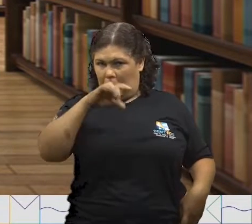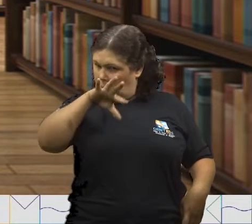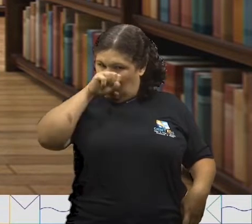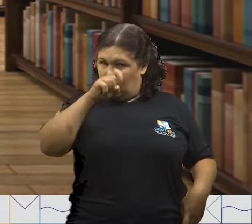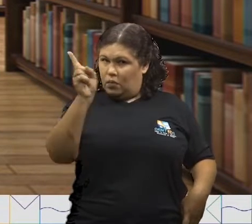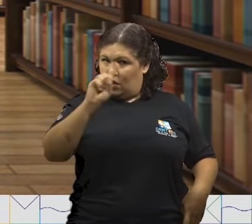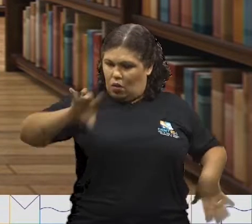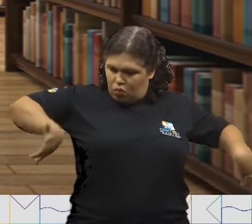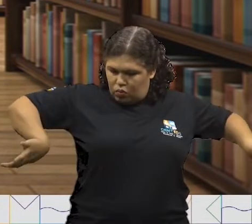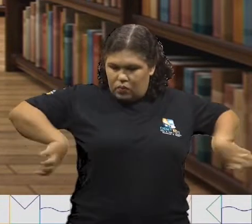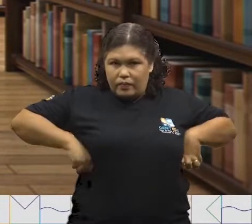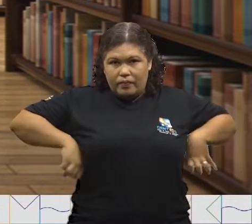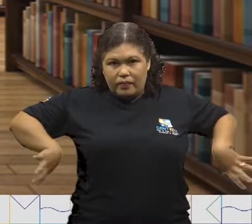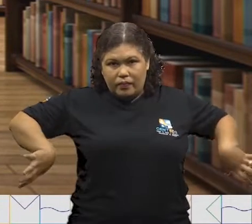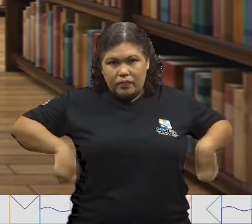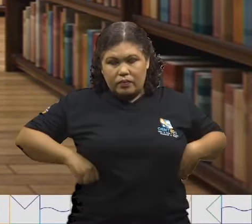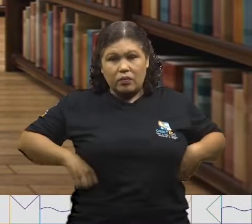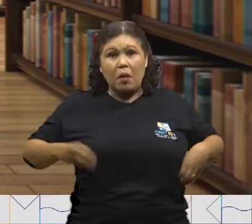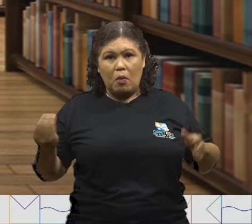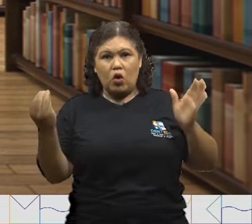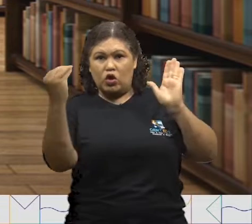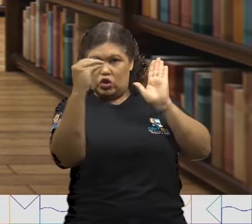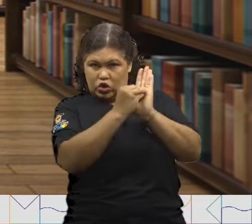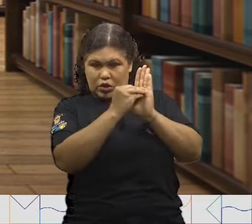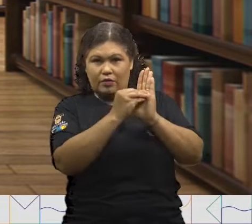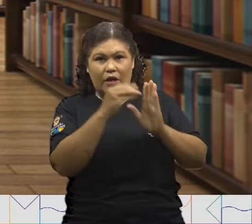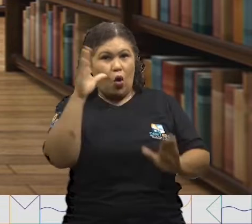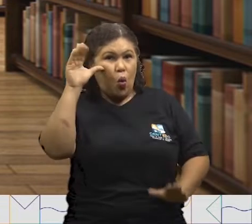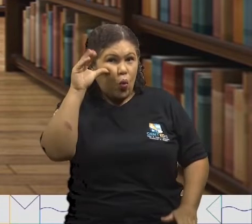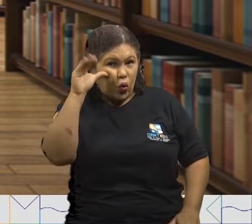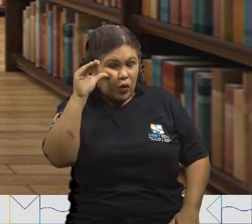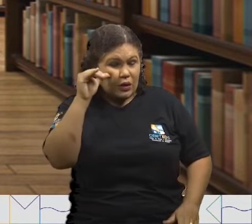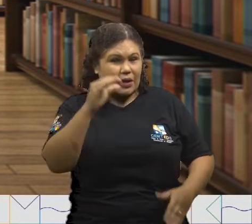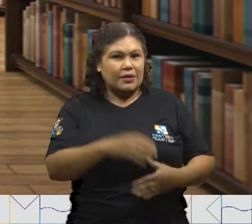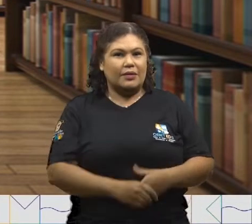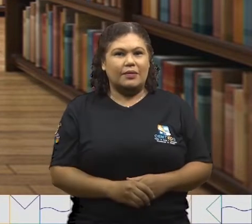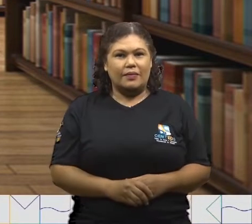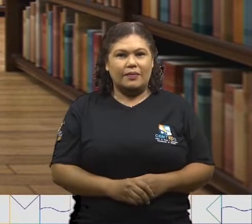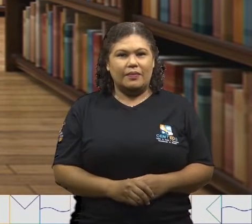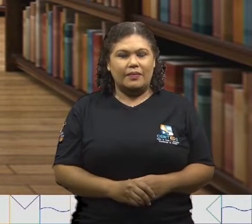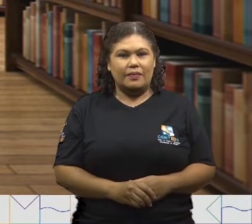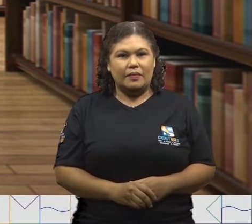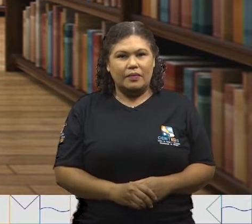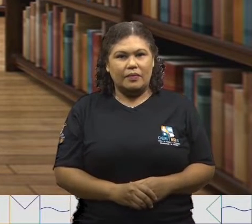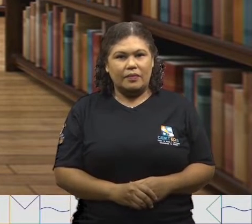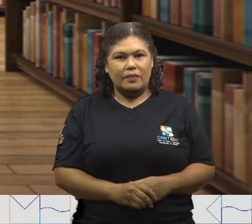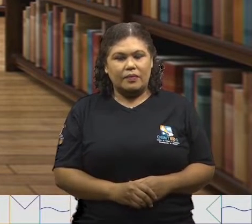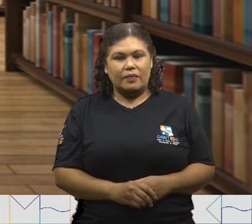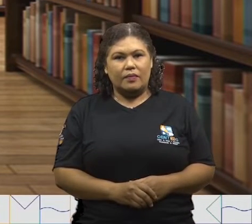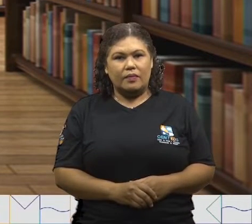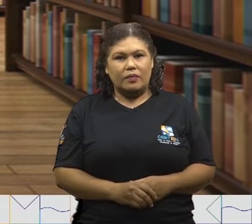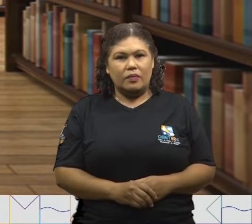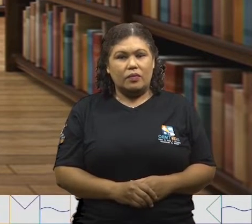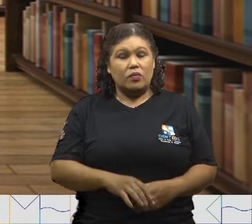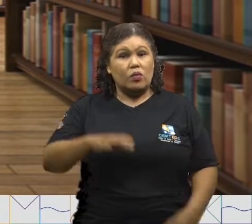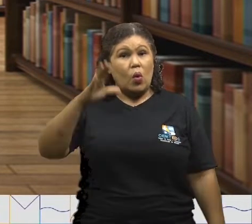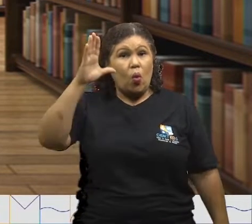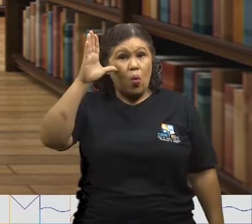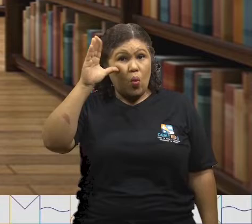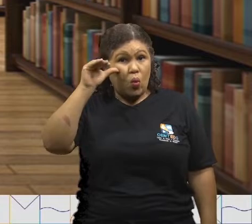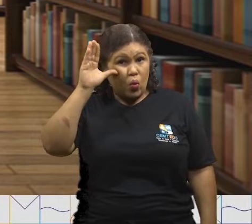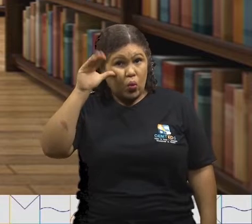ser escrita no nosso mural, não é? Ela é demais. Vamos lá? Curiosidade 5.